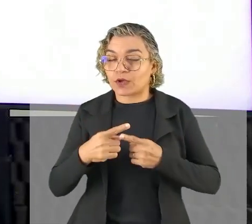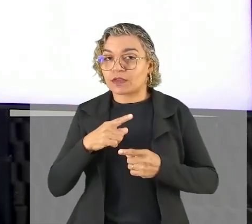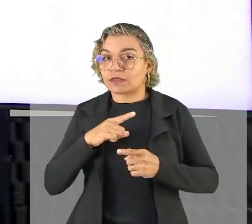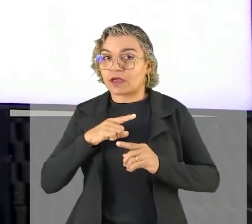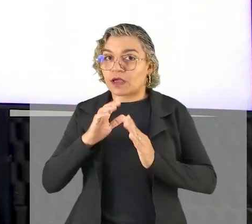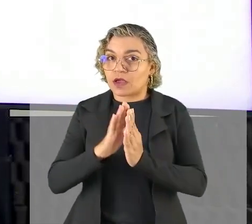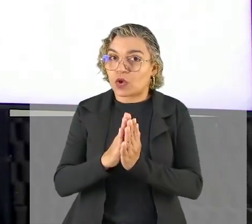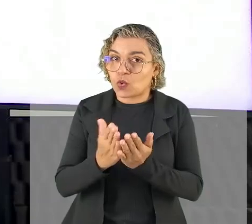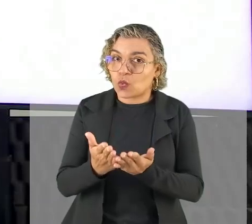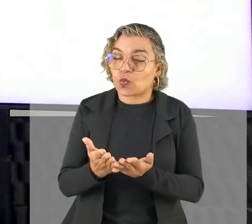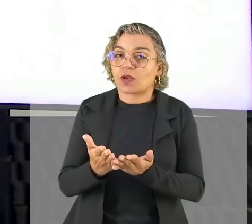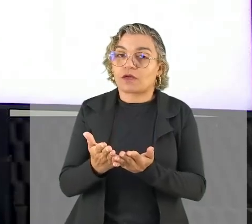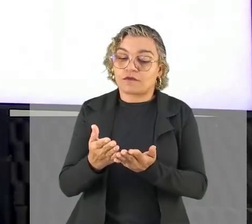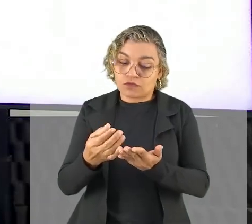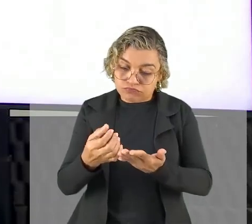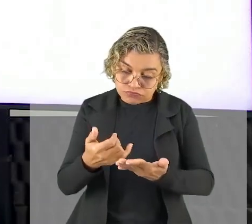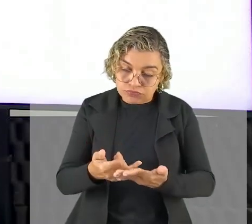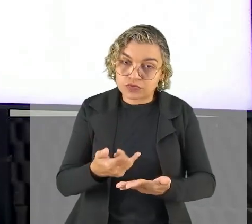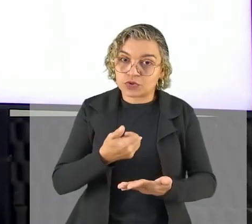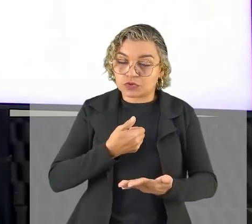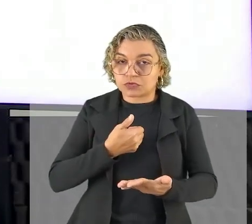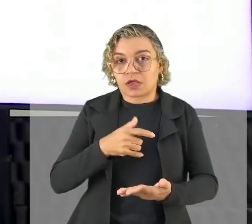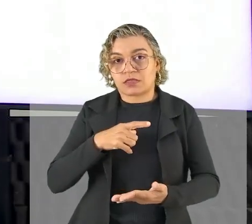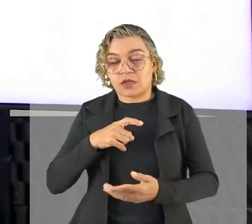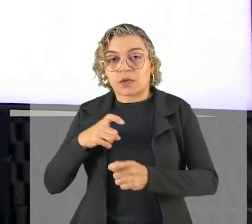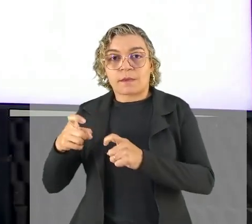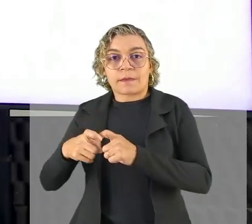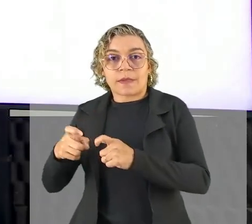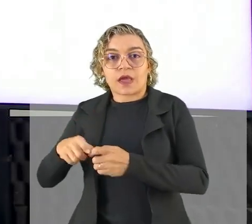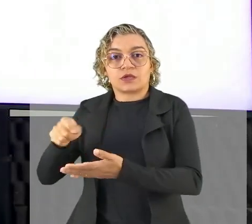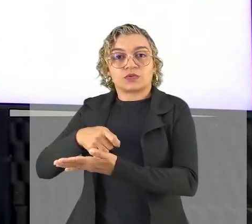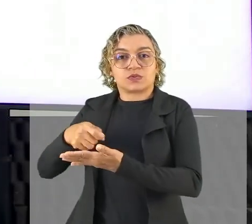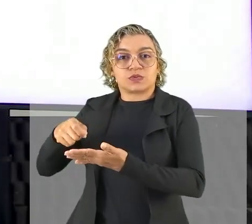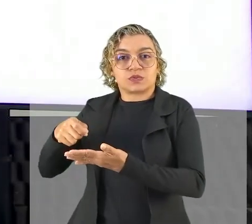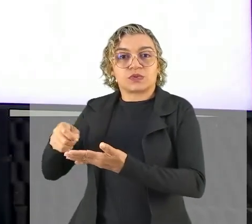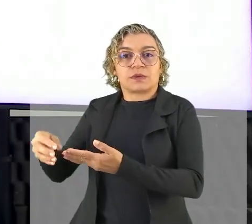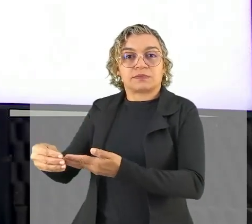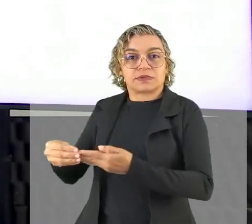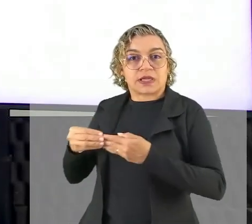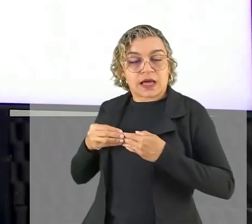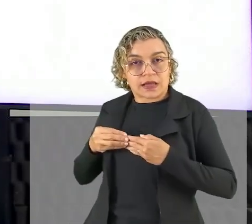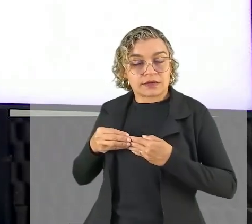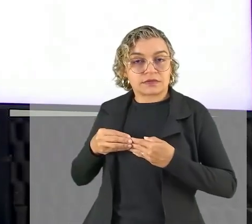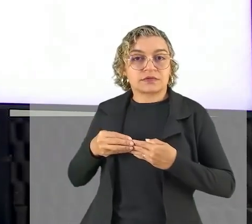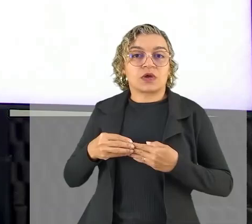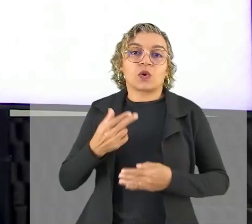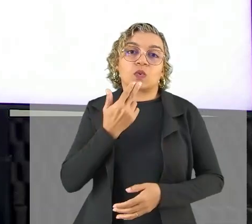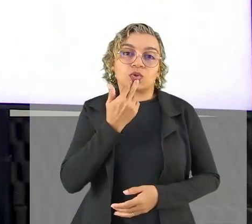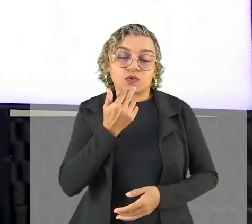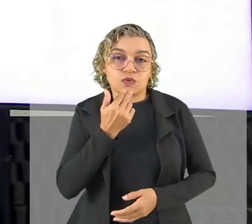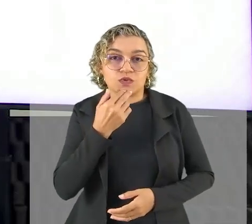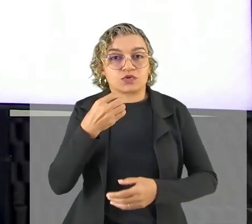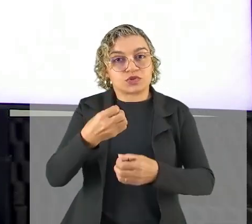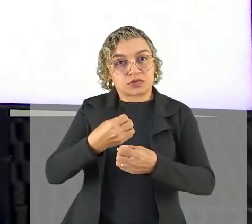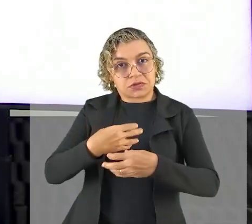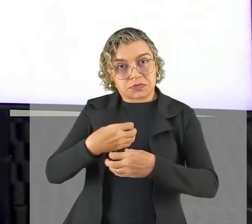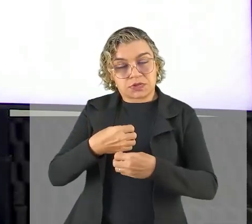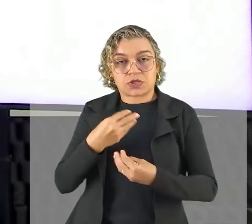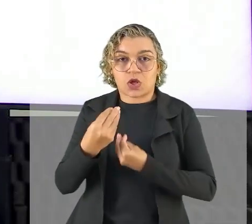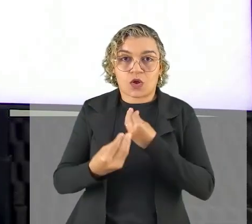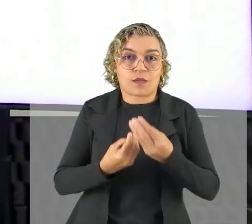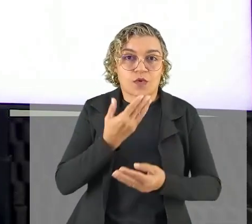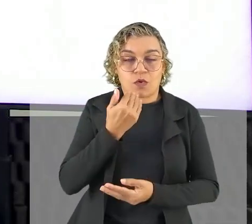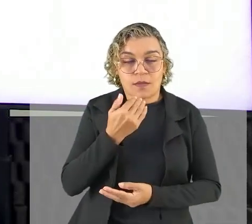um médico que prescreve uma receita para mim, tem um nutricionista que vai dizer, por exemplo, como eu devo comer. Então eu nunca devo